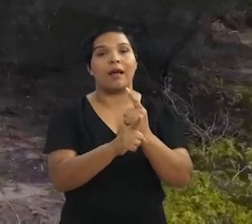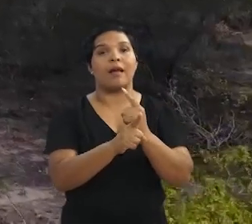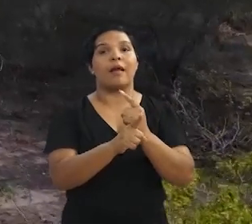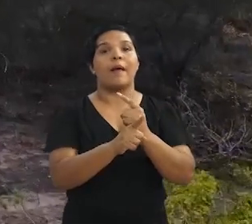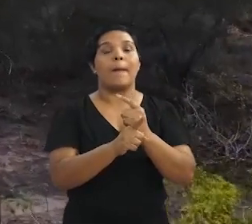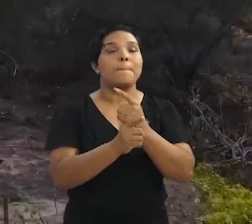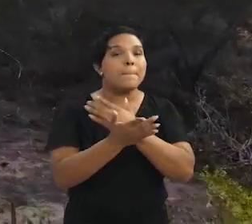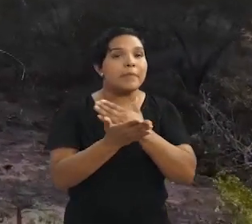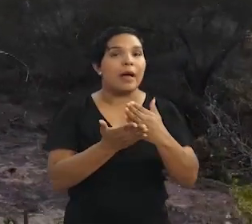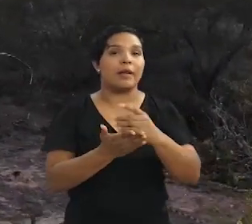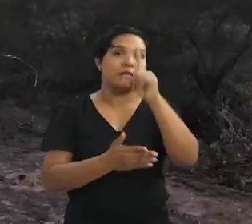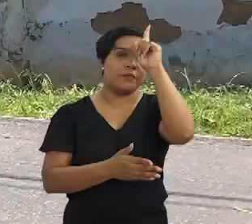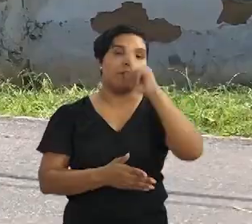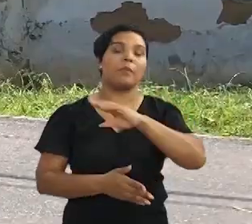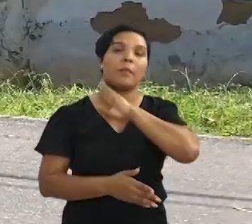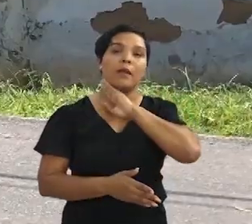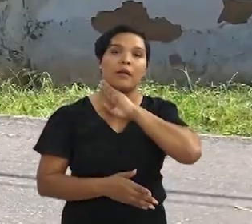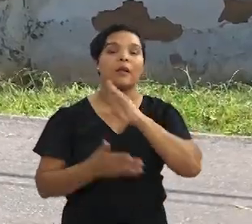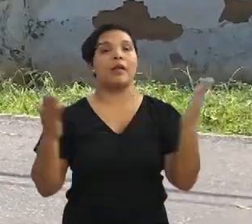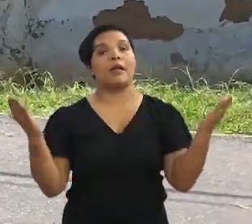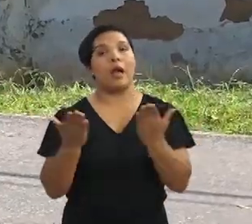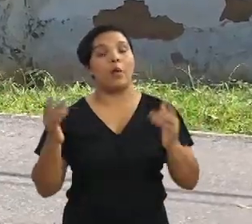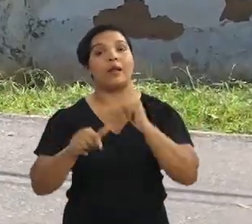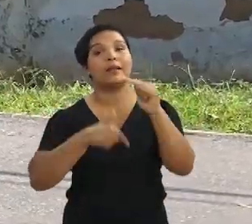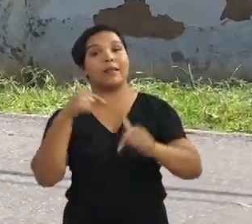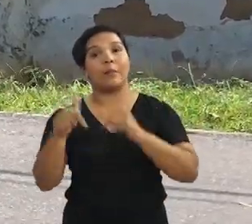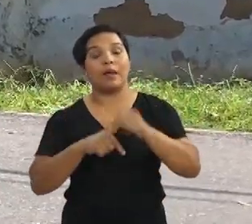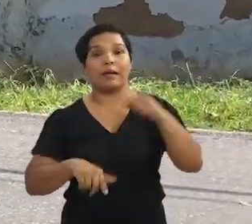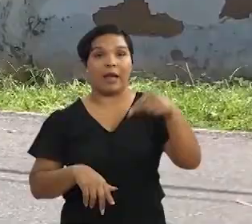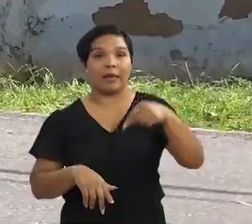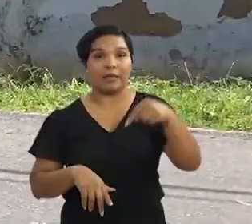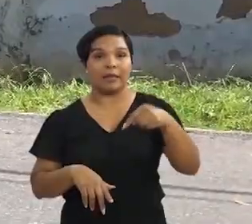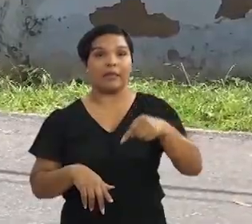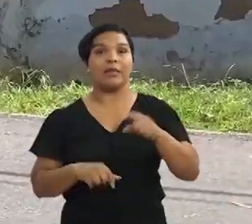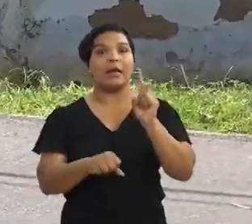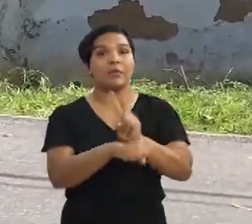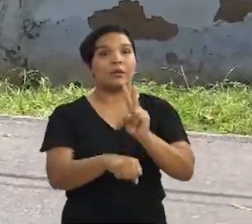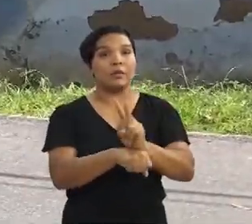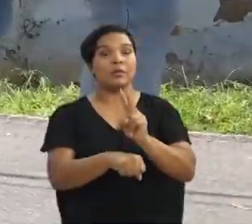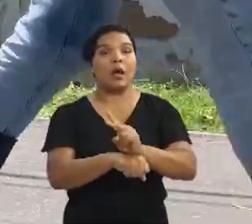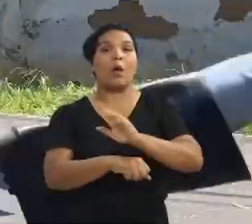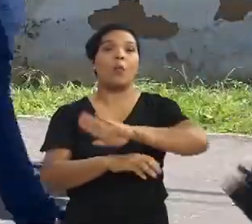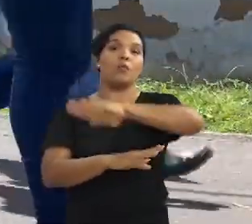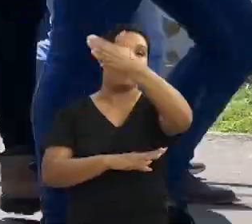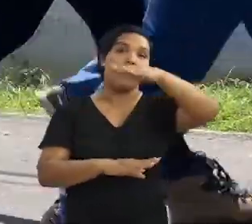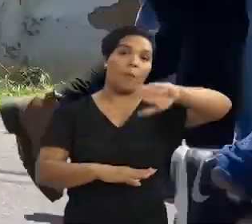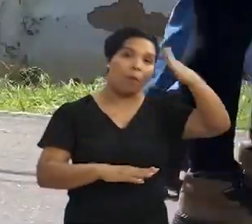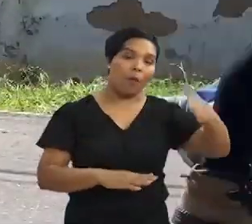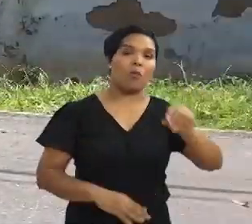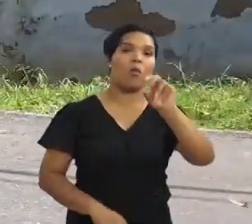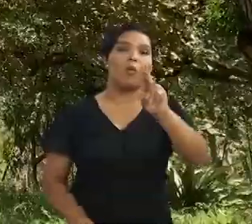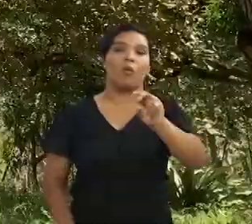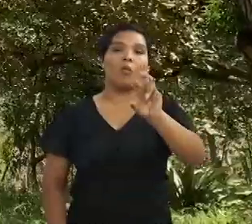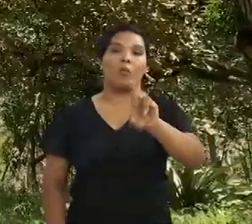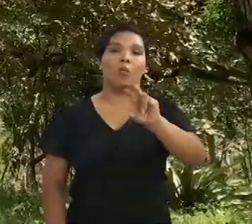espécies primárias de febre amarela. E agora nós estamos trabalhando aqui na área de proteção ambiental Morro do